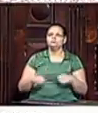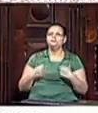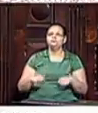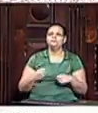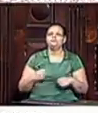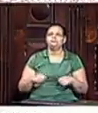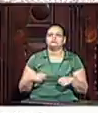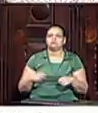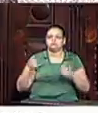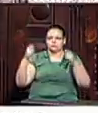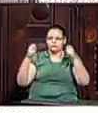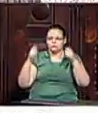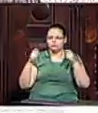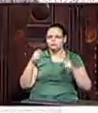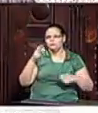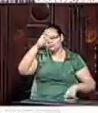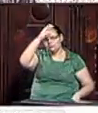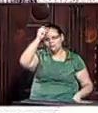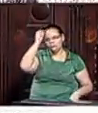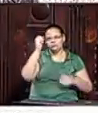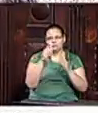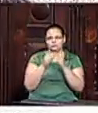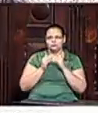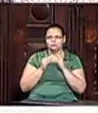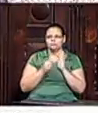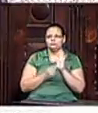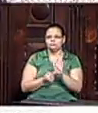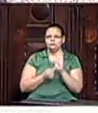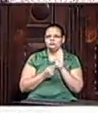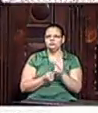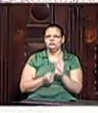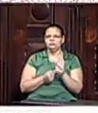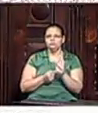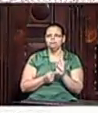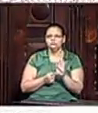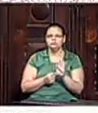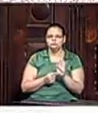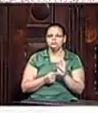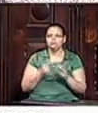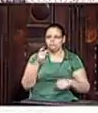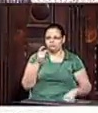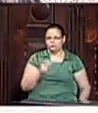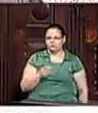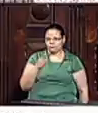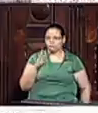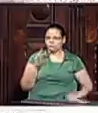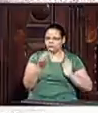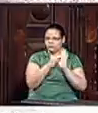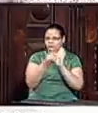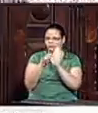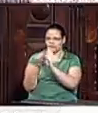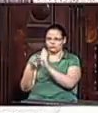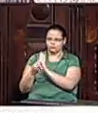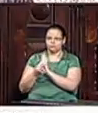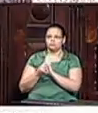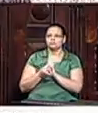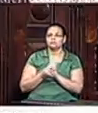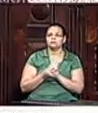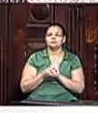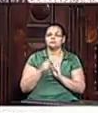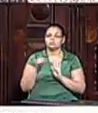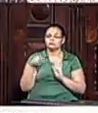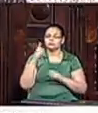e por isso lhe pedi essa parte, porque estou apresentando aí uma nota que o senhor, Vossa Excelência, já assinou, que é uma nota em que